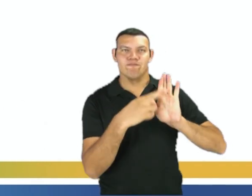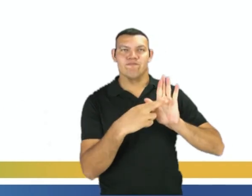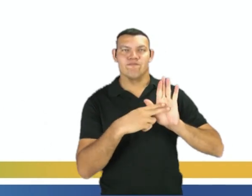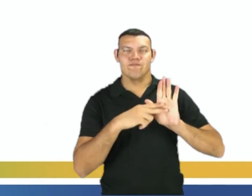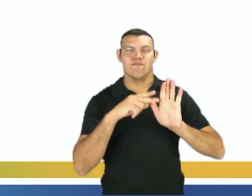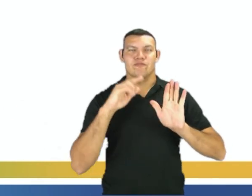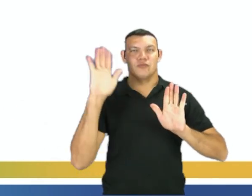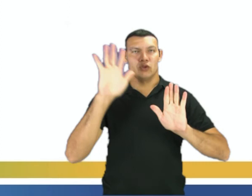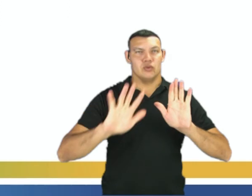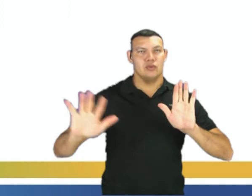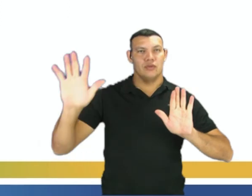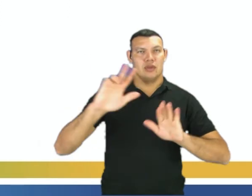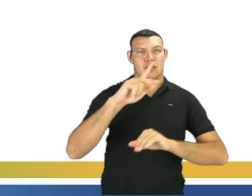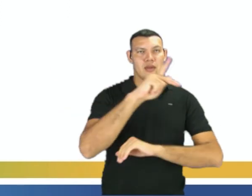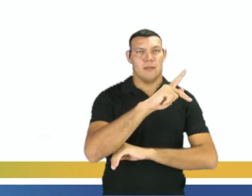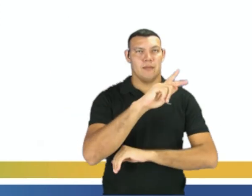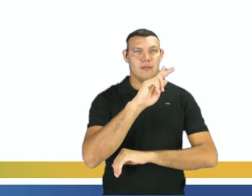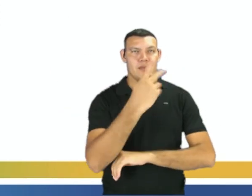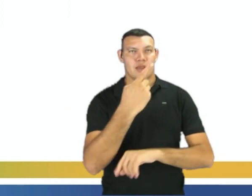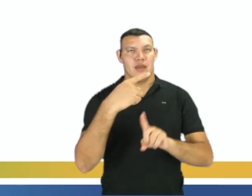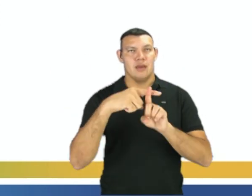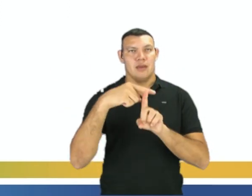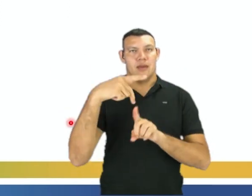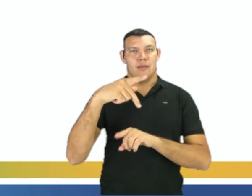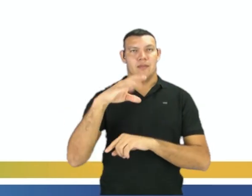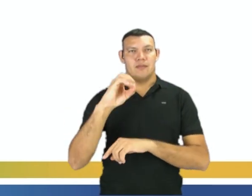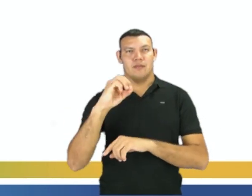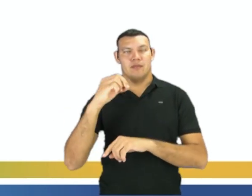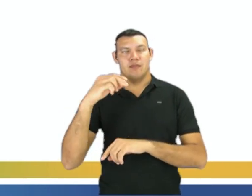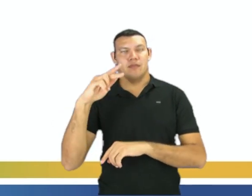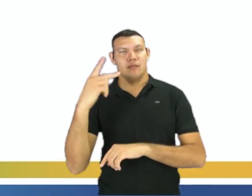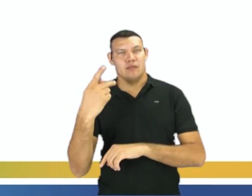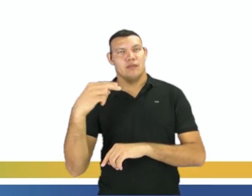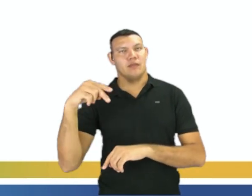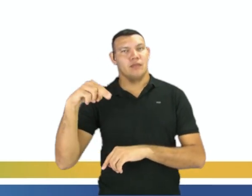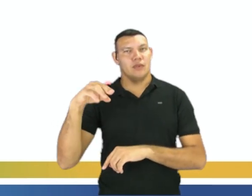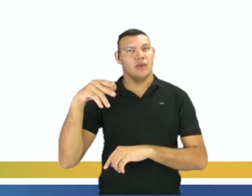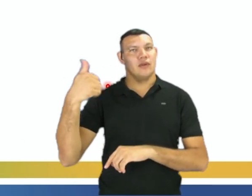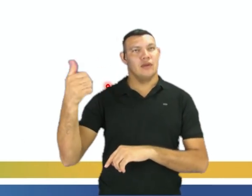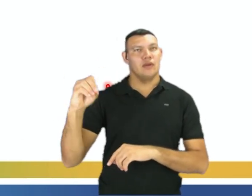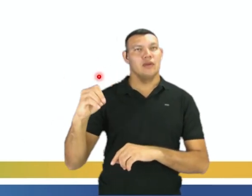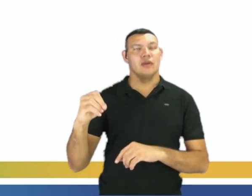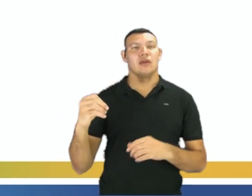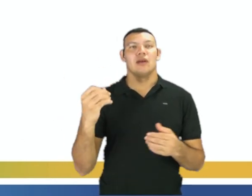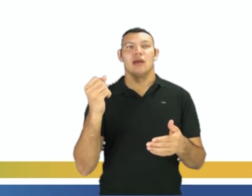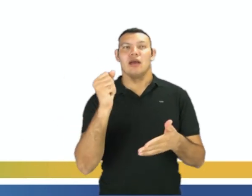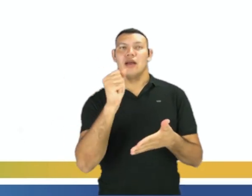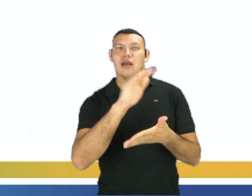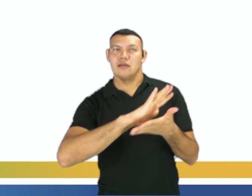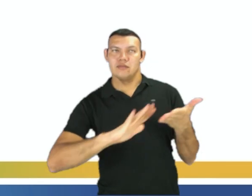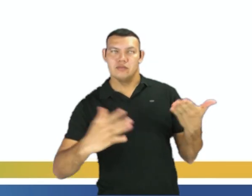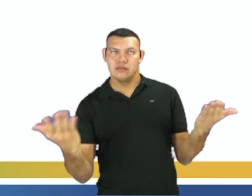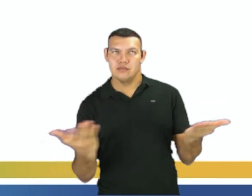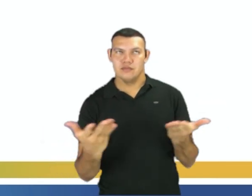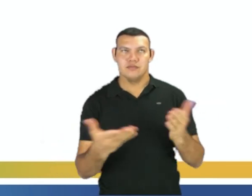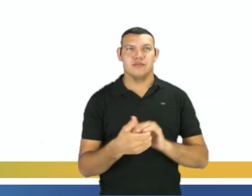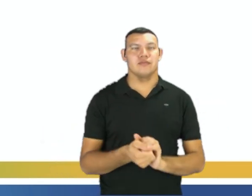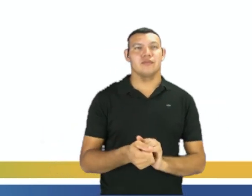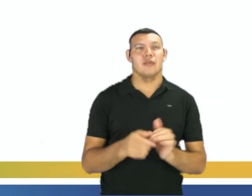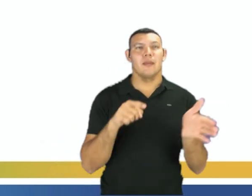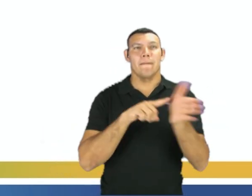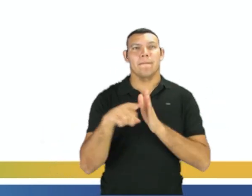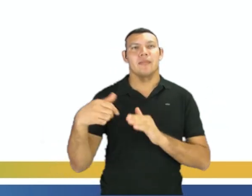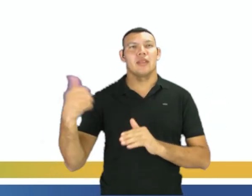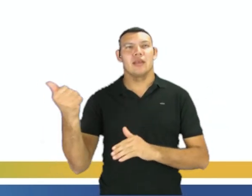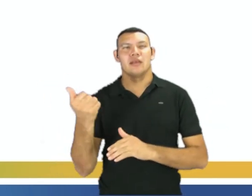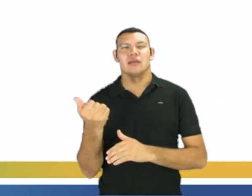pH mais pOH é igual a 14. Vamos para exercitando? Então, nós temos aqui questão 1. Se queremos saber